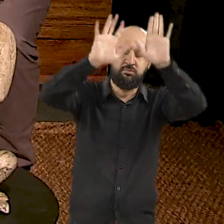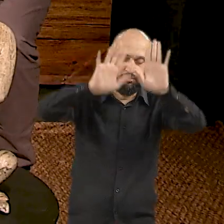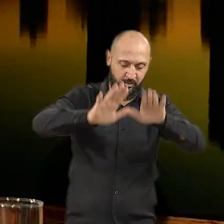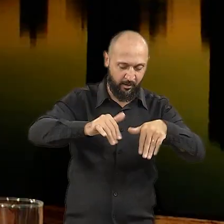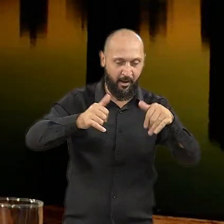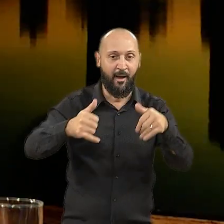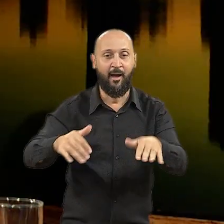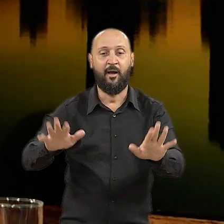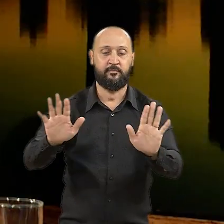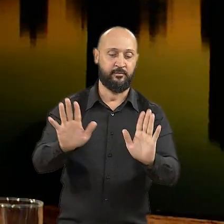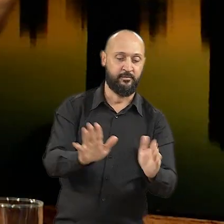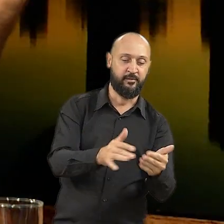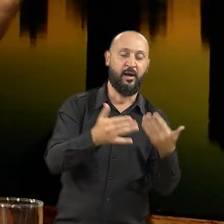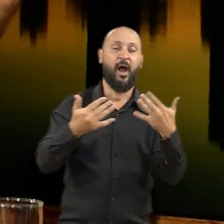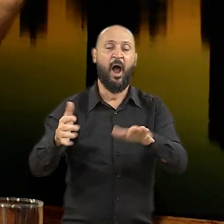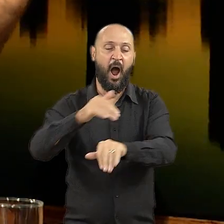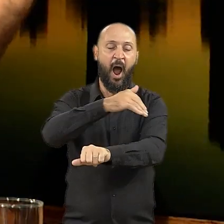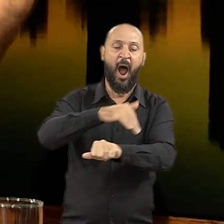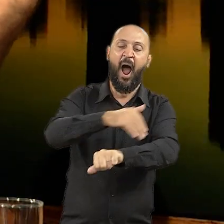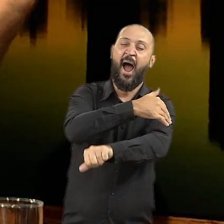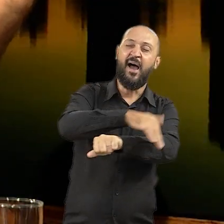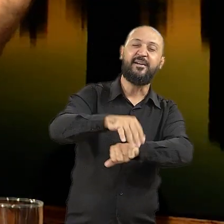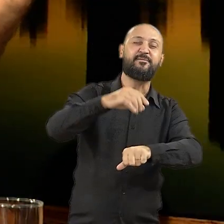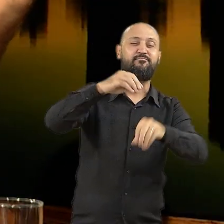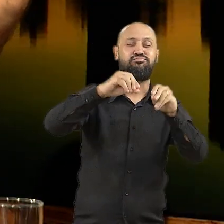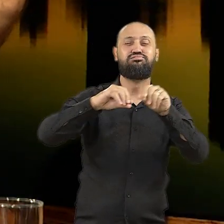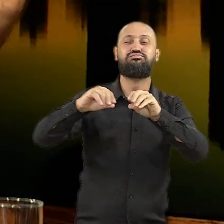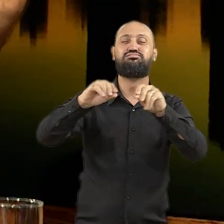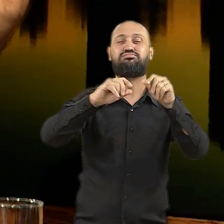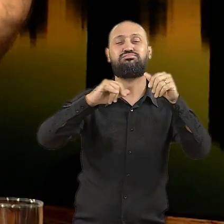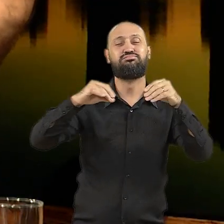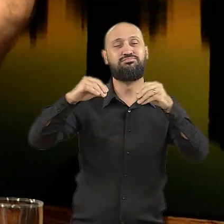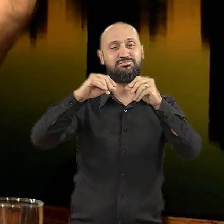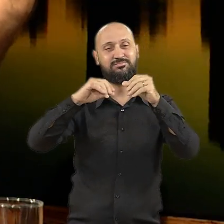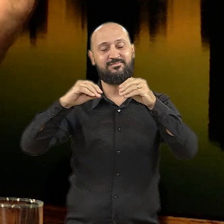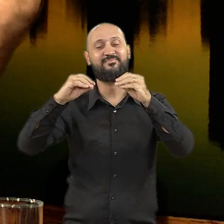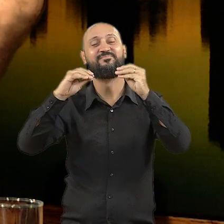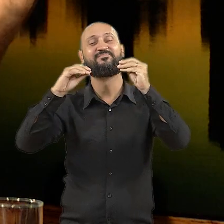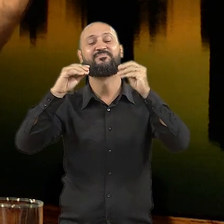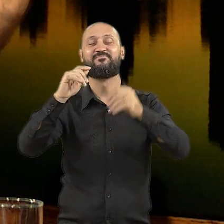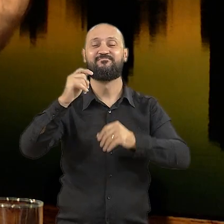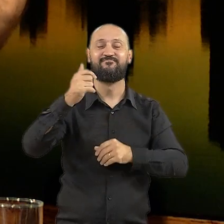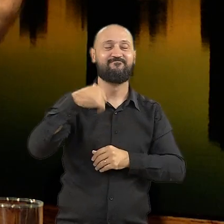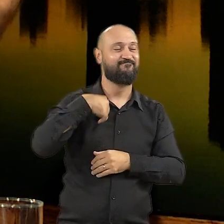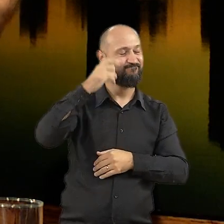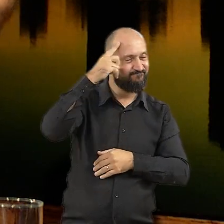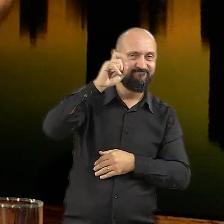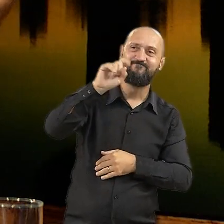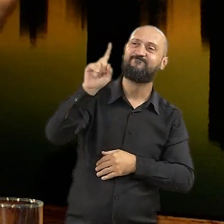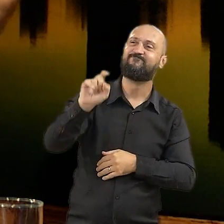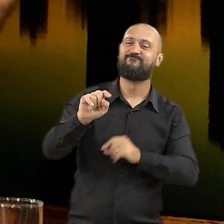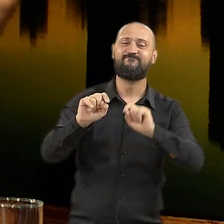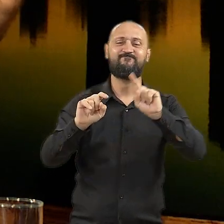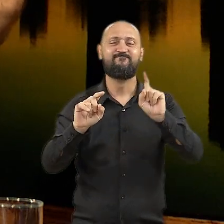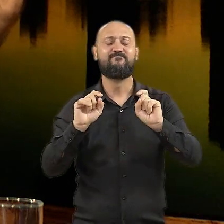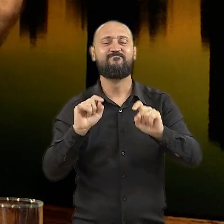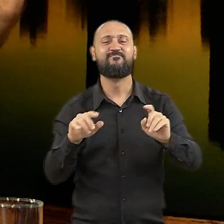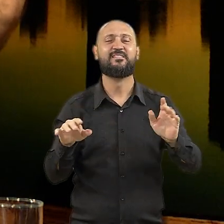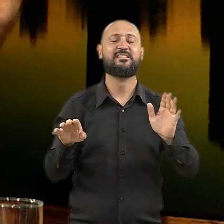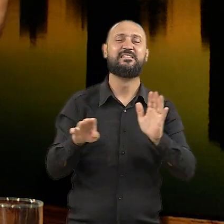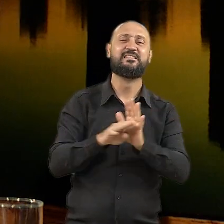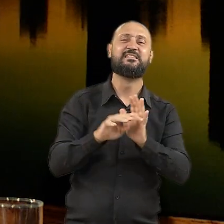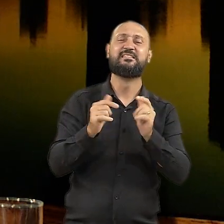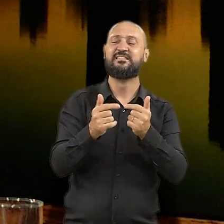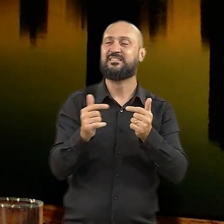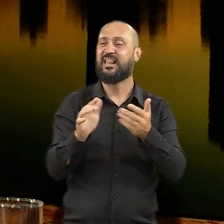caminhão. E na estrada empoeirada, a incerteza da chegada, e sem